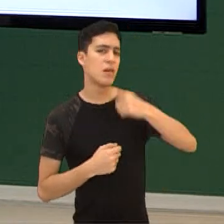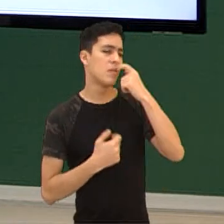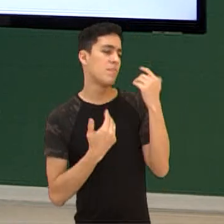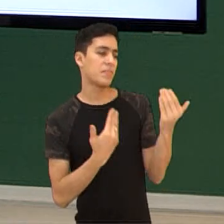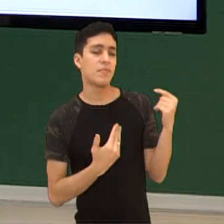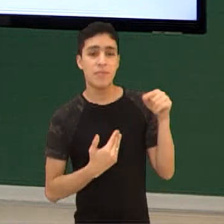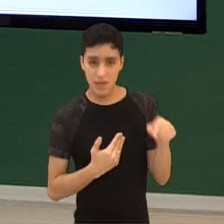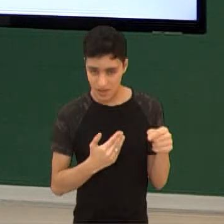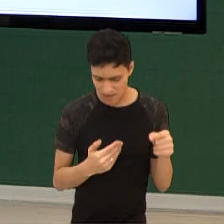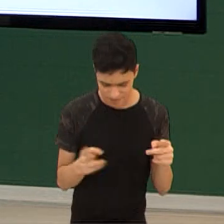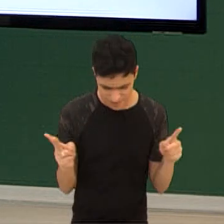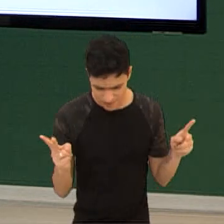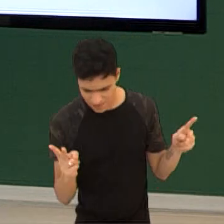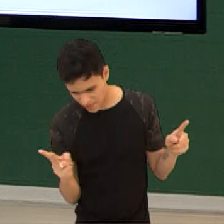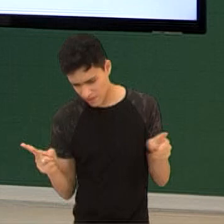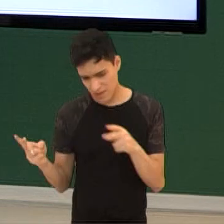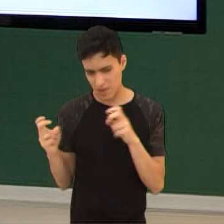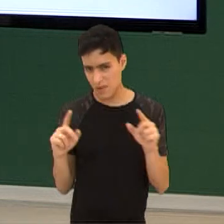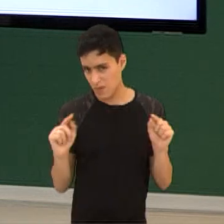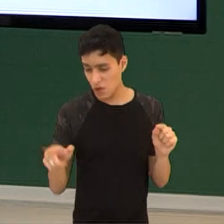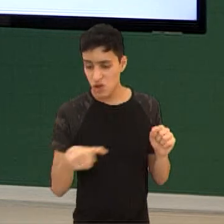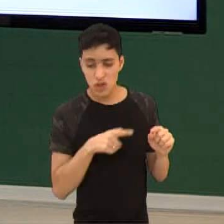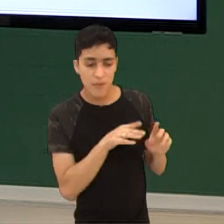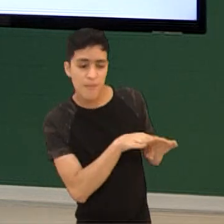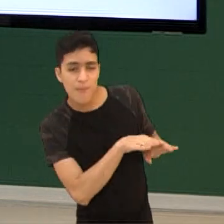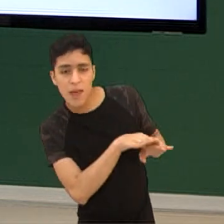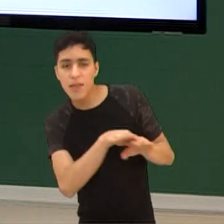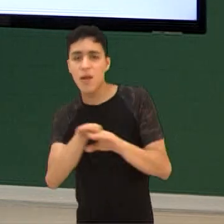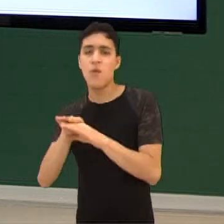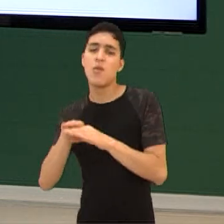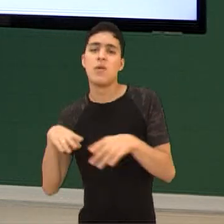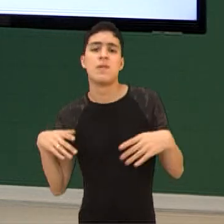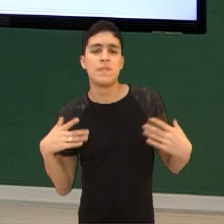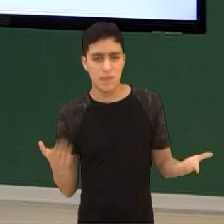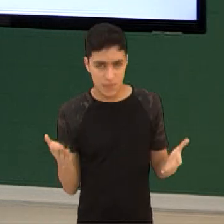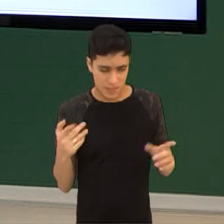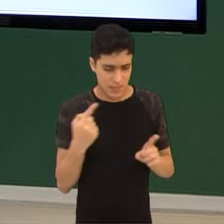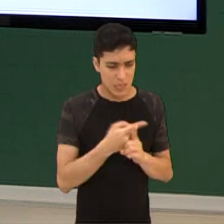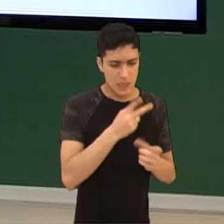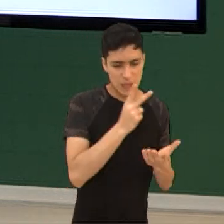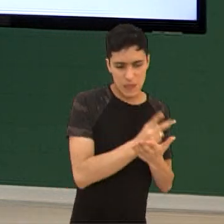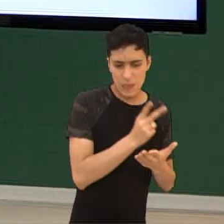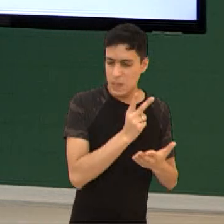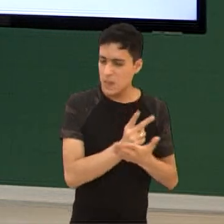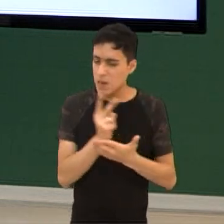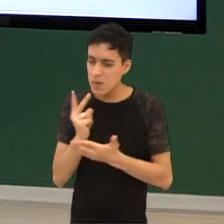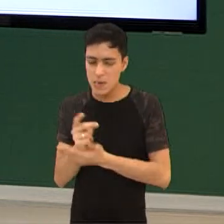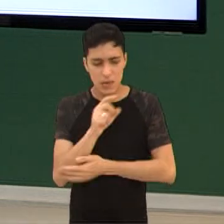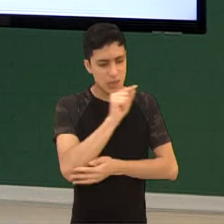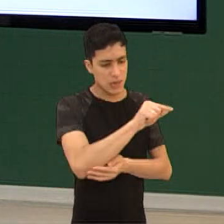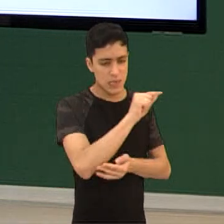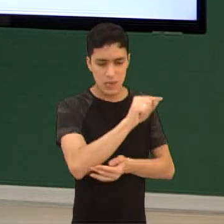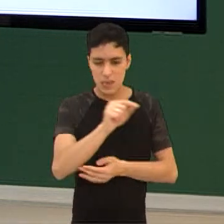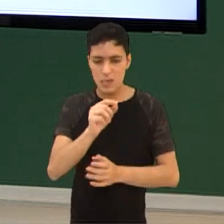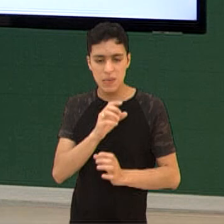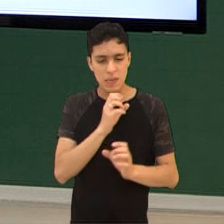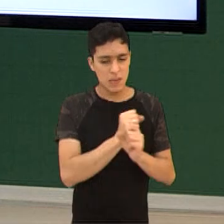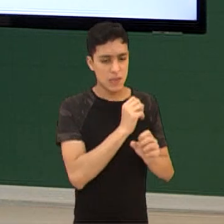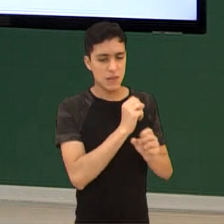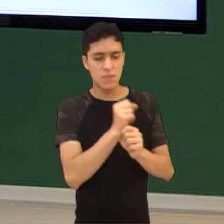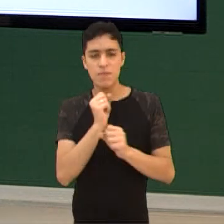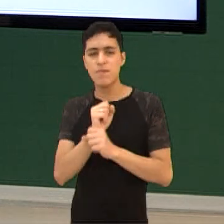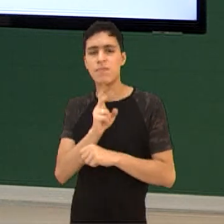ele percebeu, né, que tinha um padrão, já que um padrão, a soma, a mesma